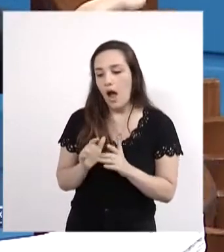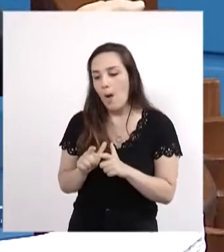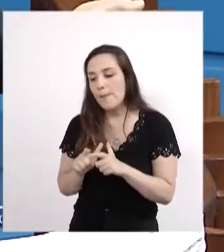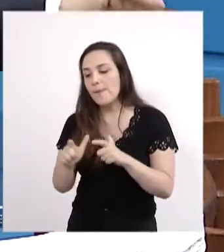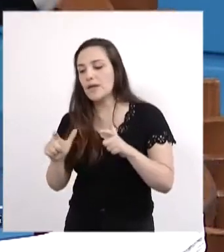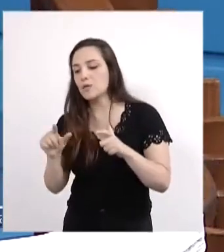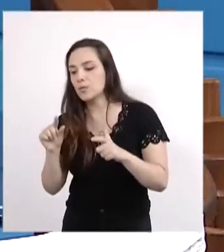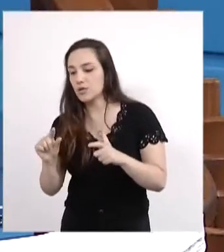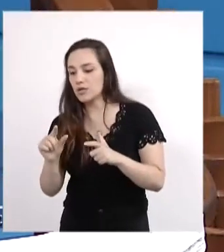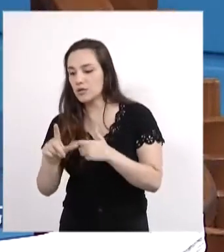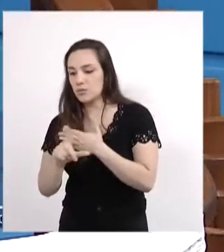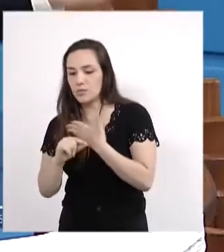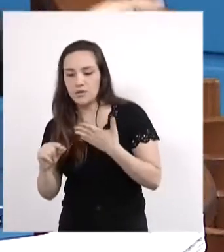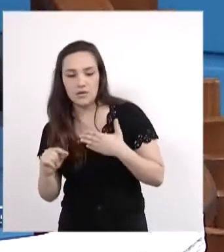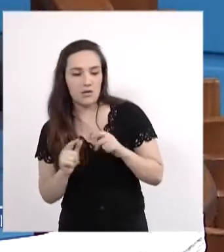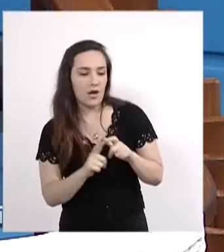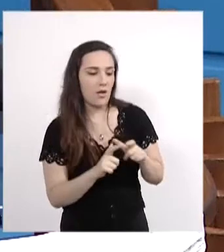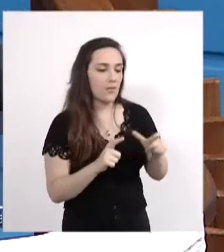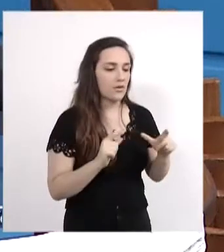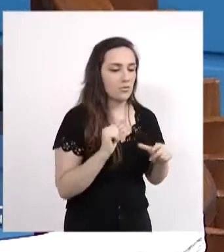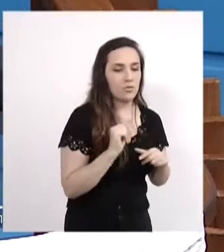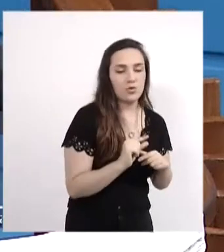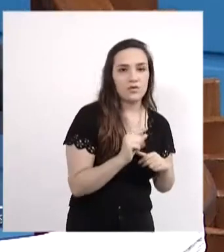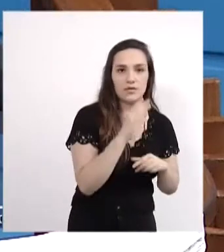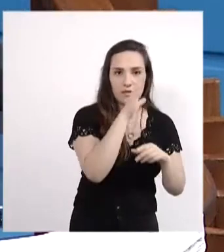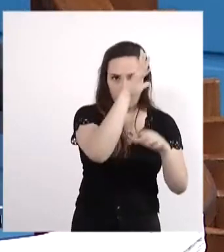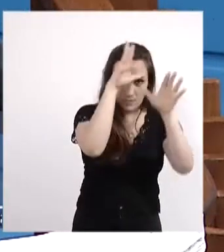Amazônia, mas não há essa necessidade.